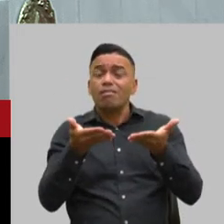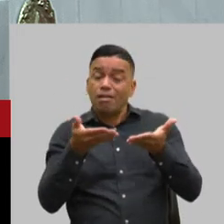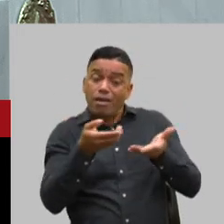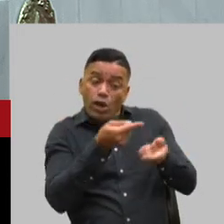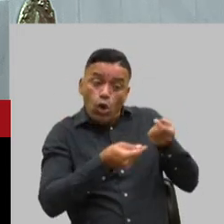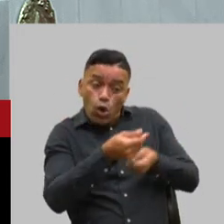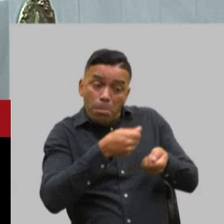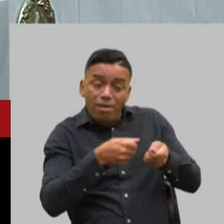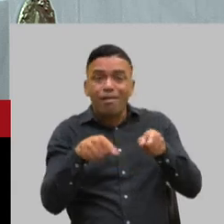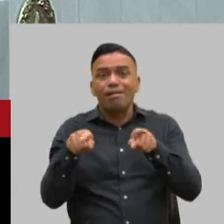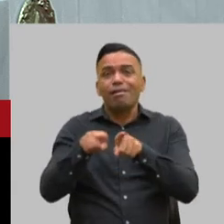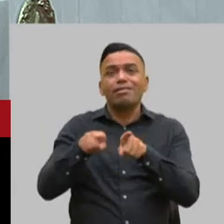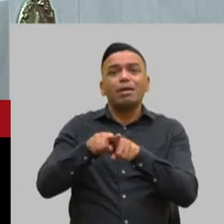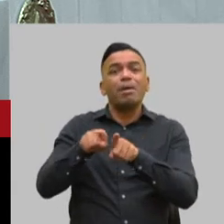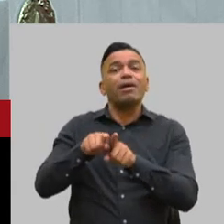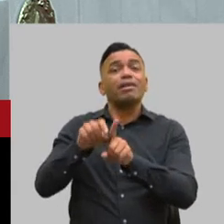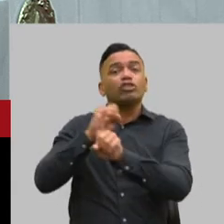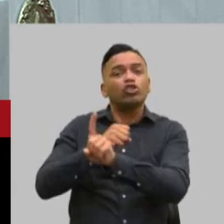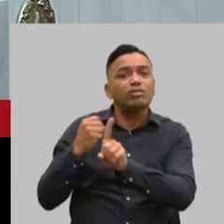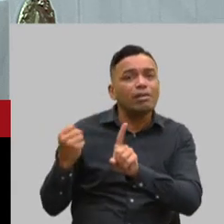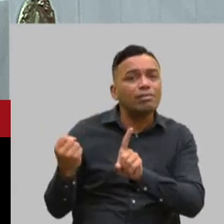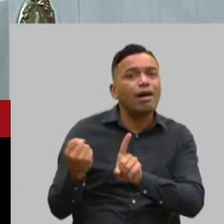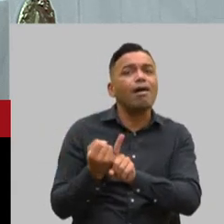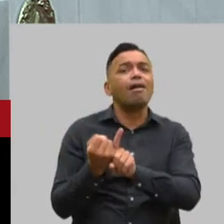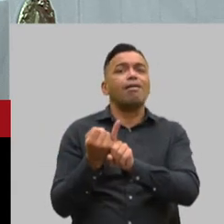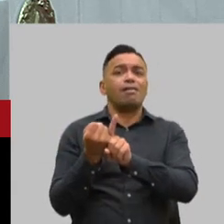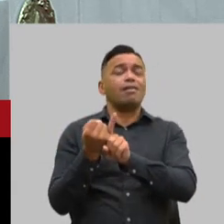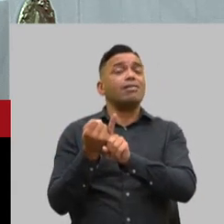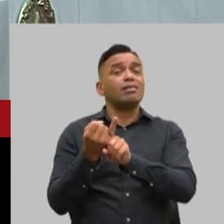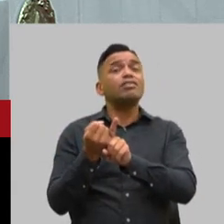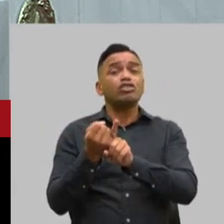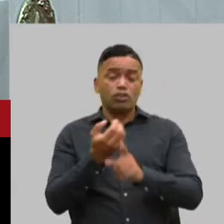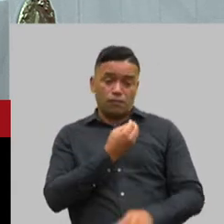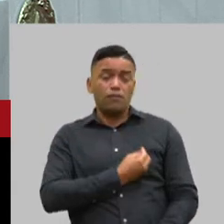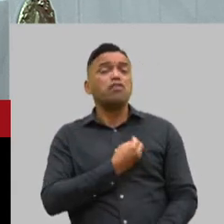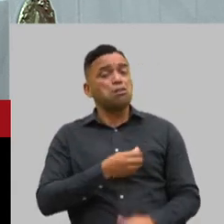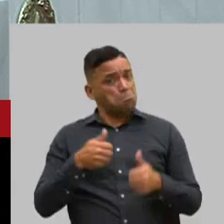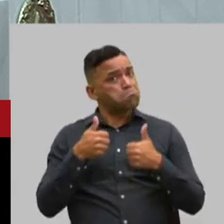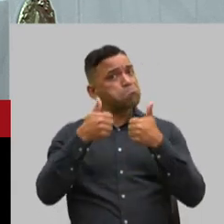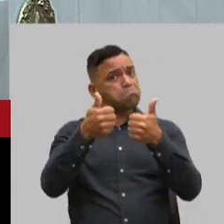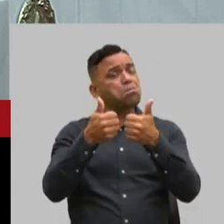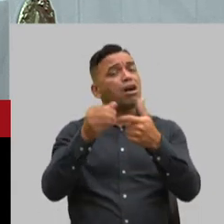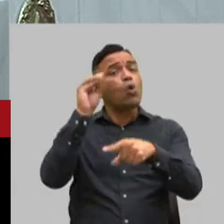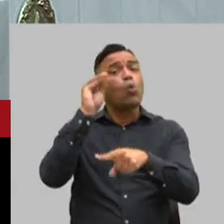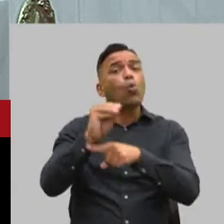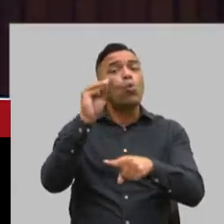econômica, o bem-estar social, condições de vida digna e preservação